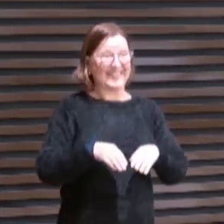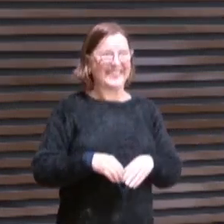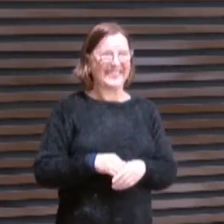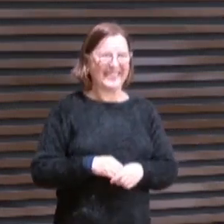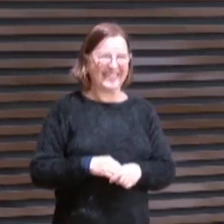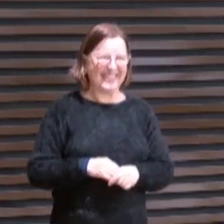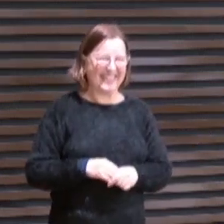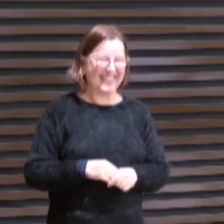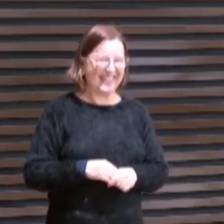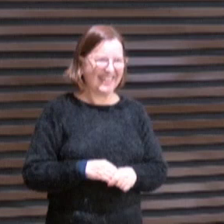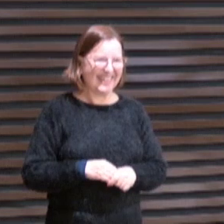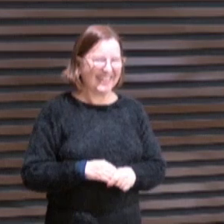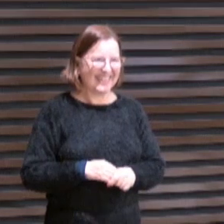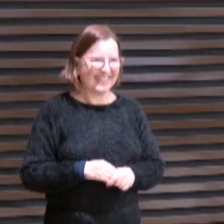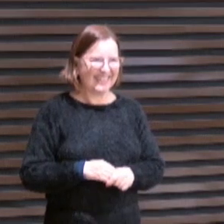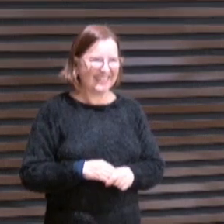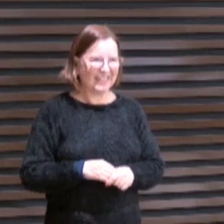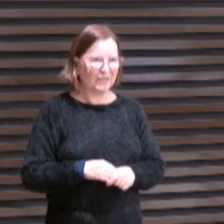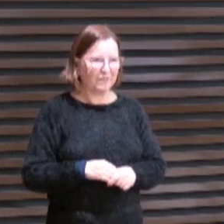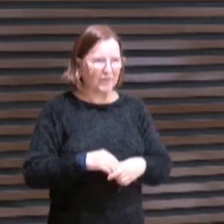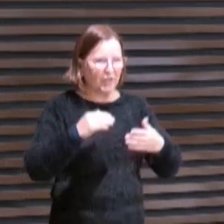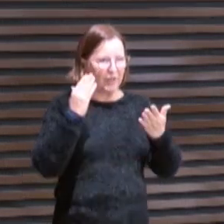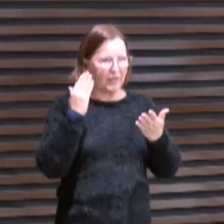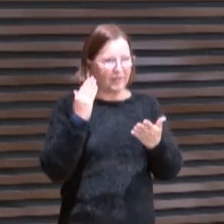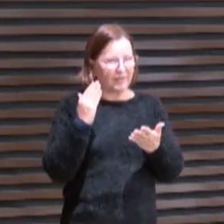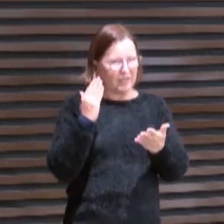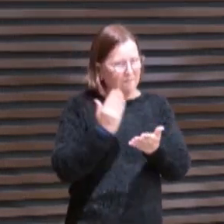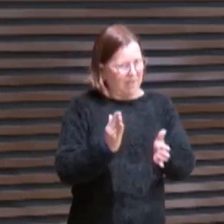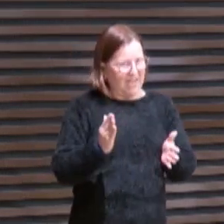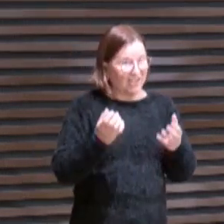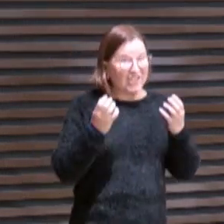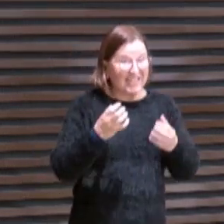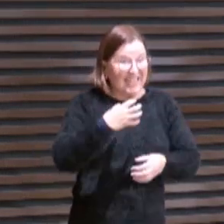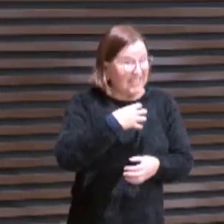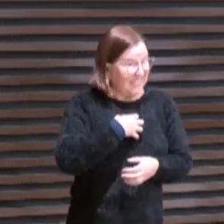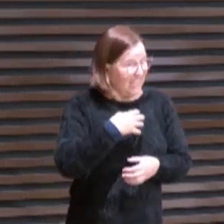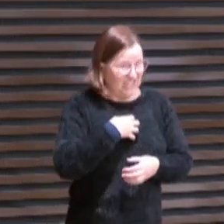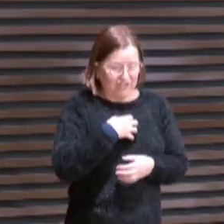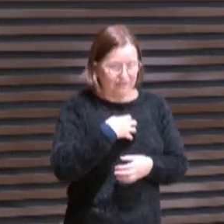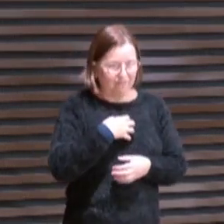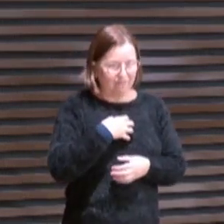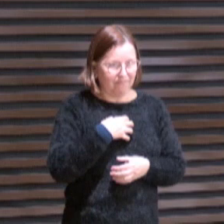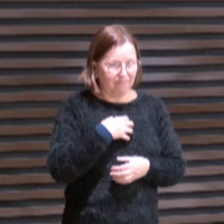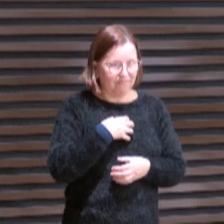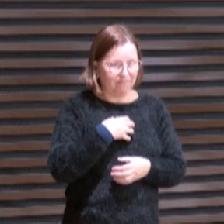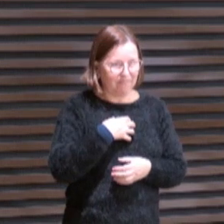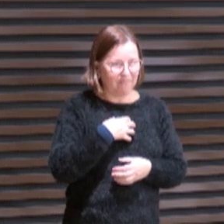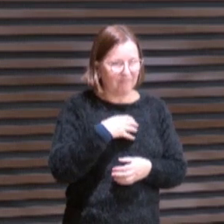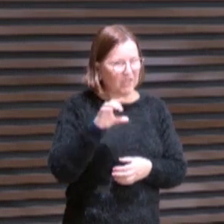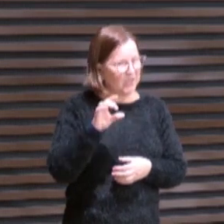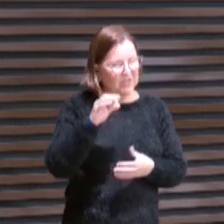Então, meus irmãos, parem de querer sentir e creiam. Creiam no que a palavra de Deus está